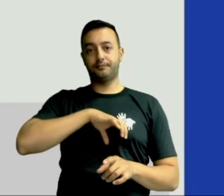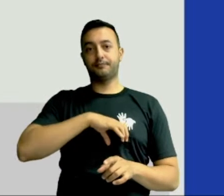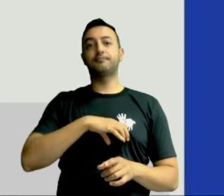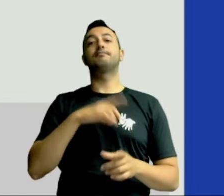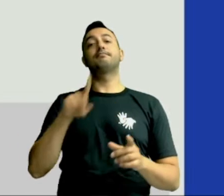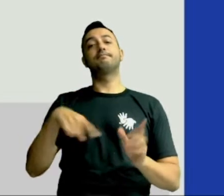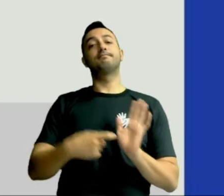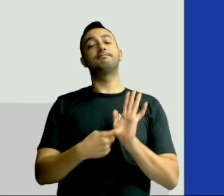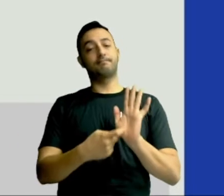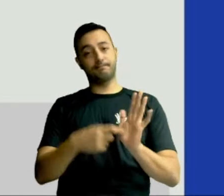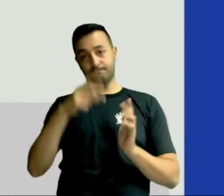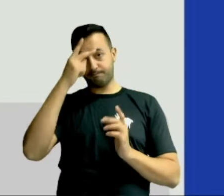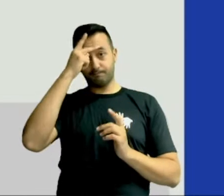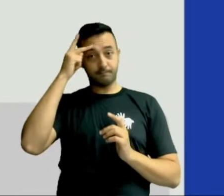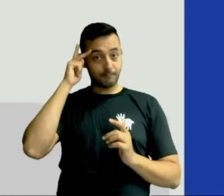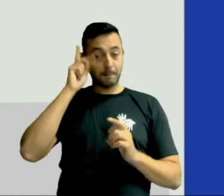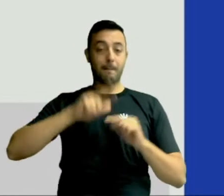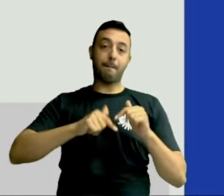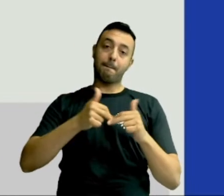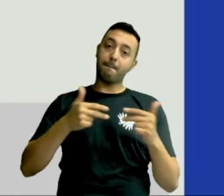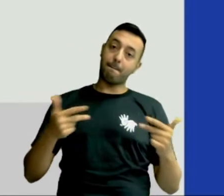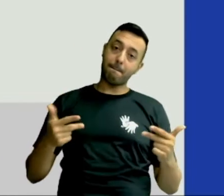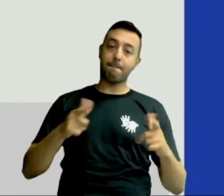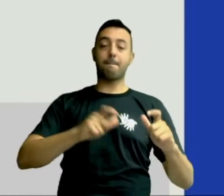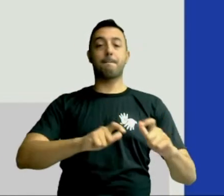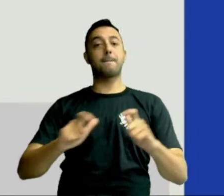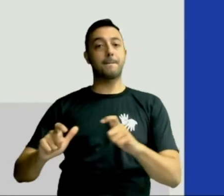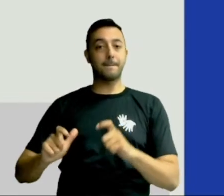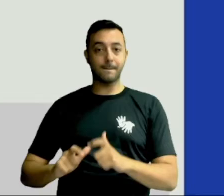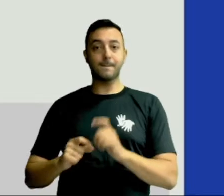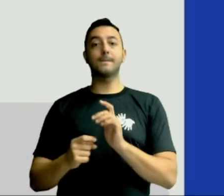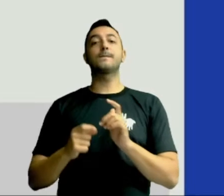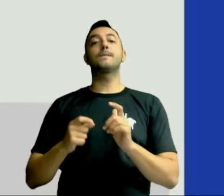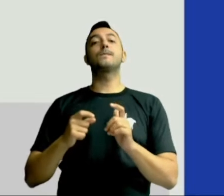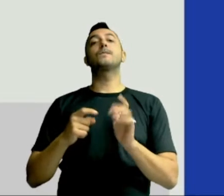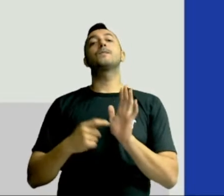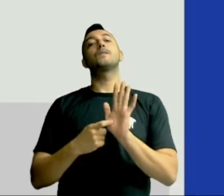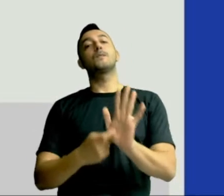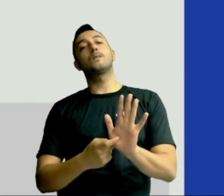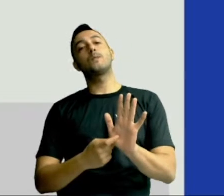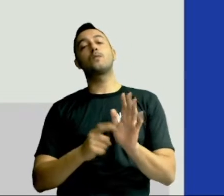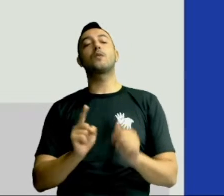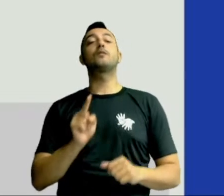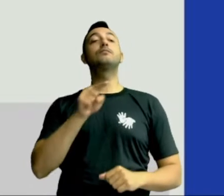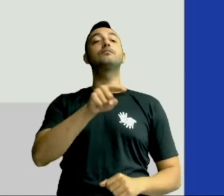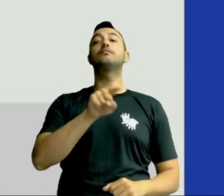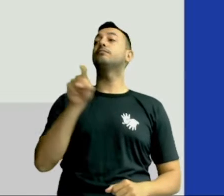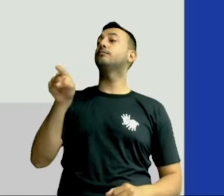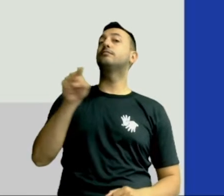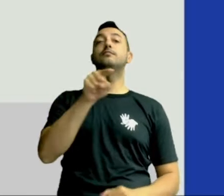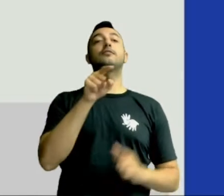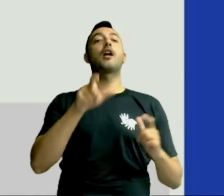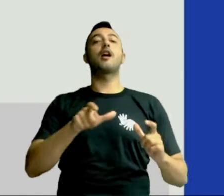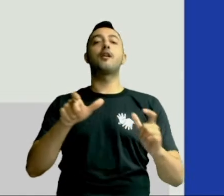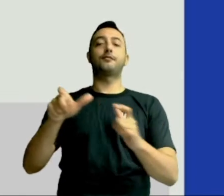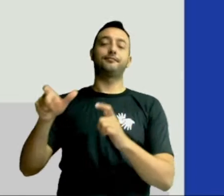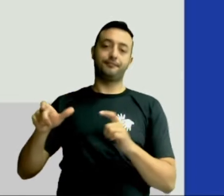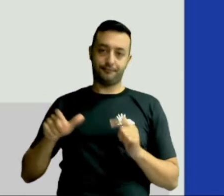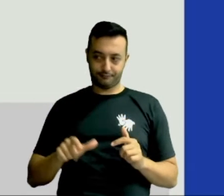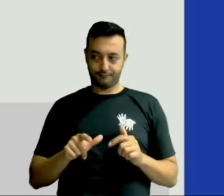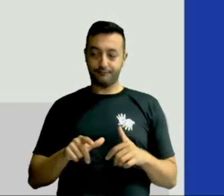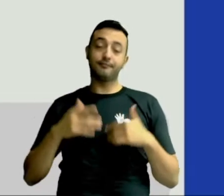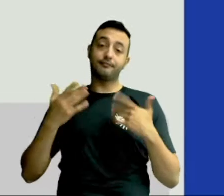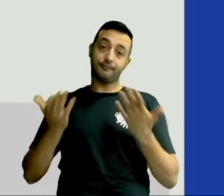é apontar uma pessoa um objeto um lugar indicando o mostrando a sua localização